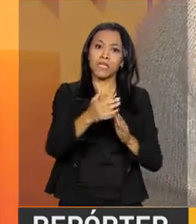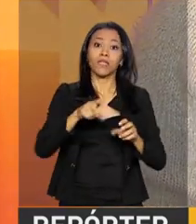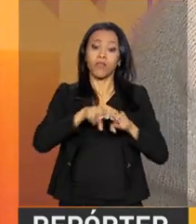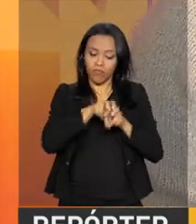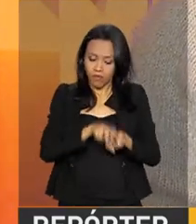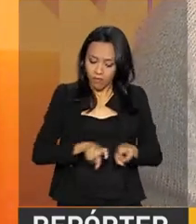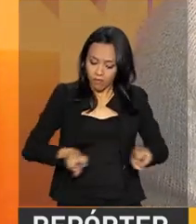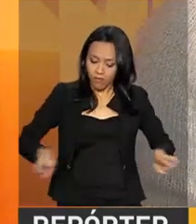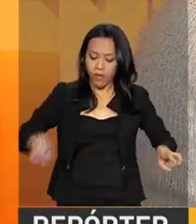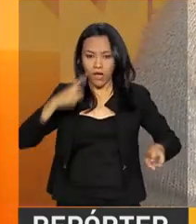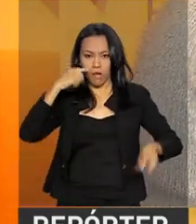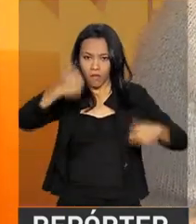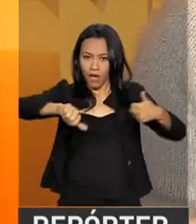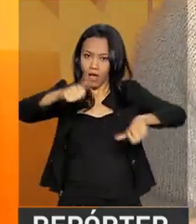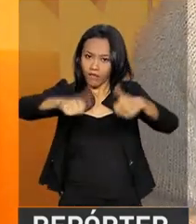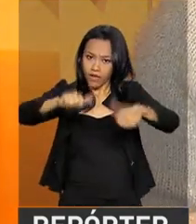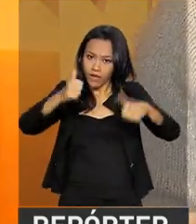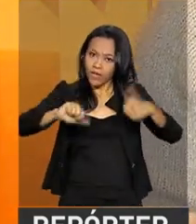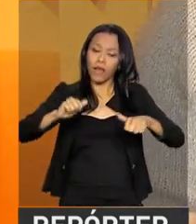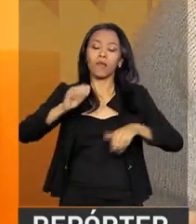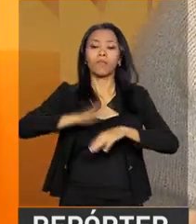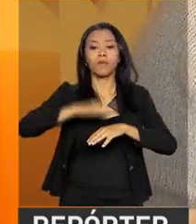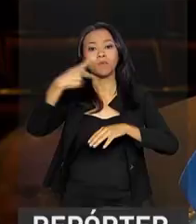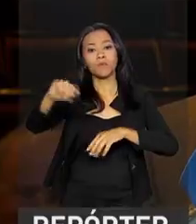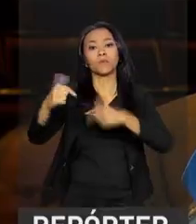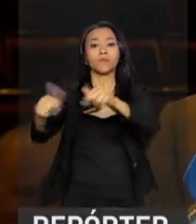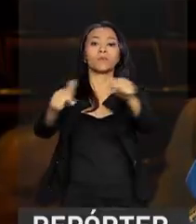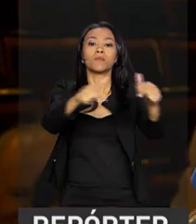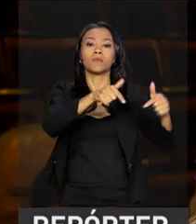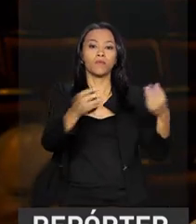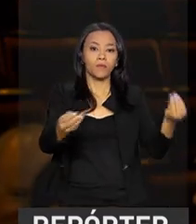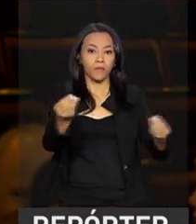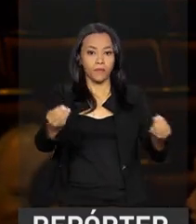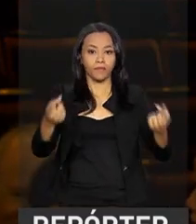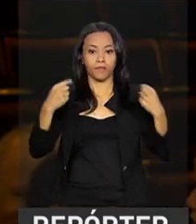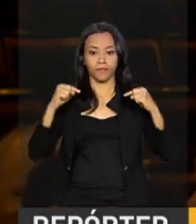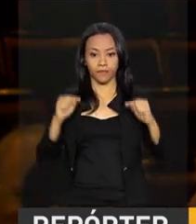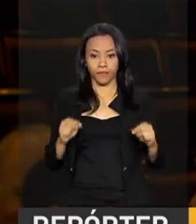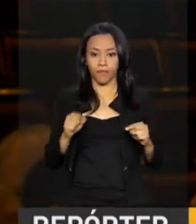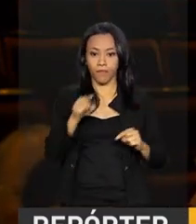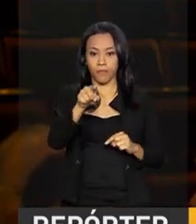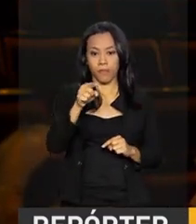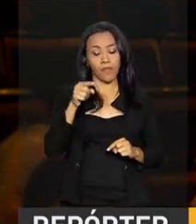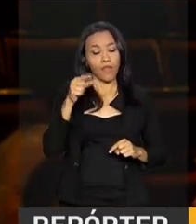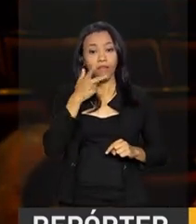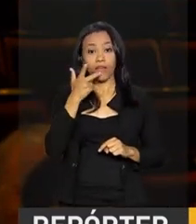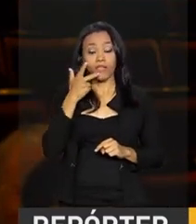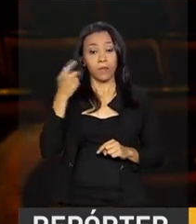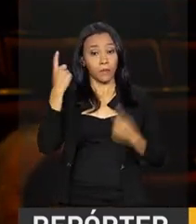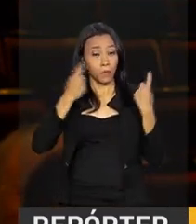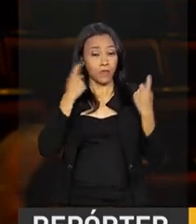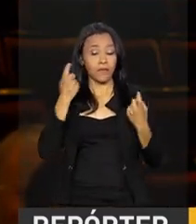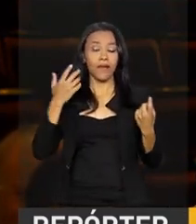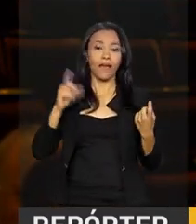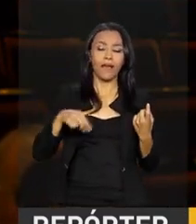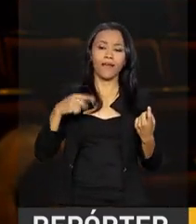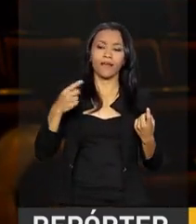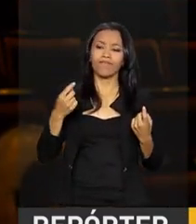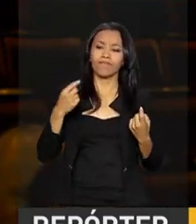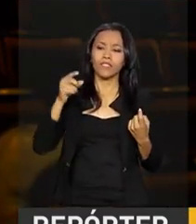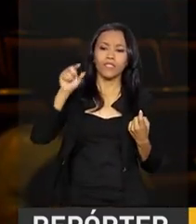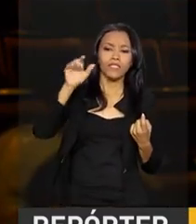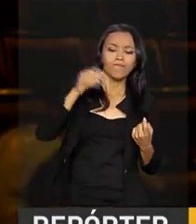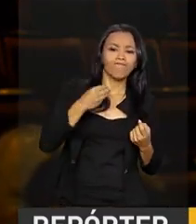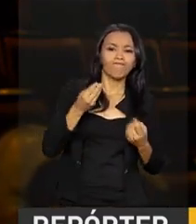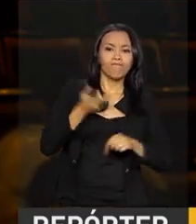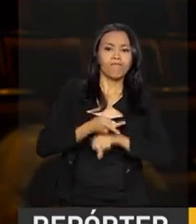pela atuação em favor dos produtores rurais nossa preocupação foi buscar aquelas pessoas que estão contribuindo para